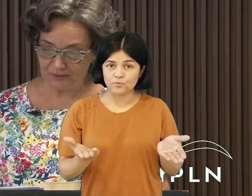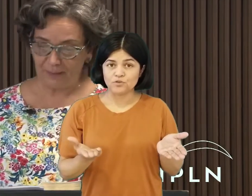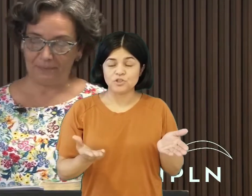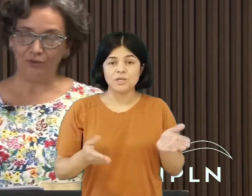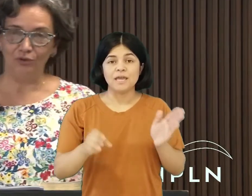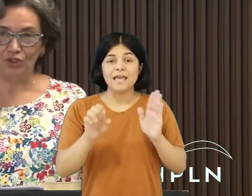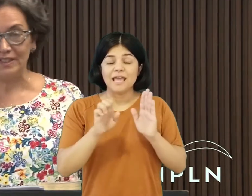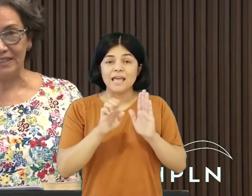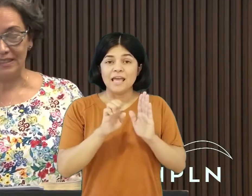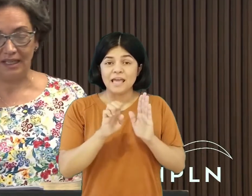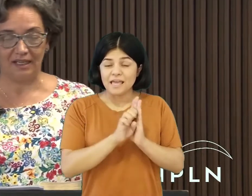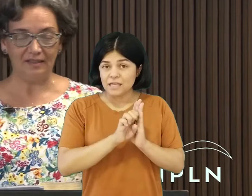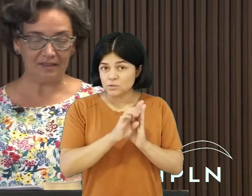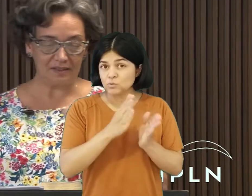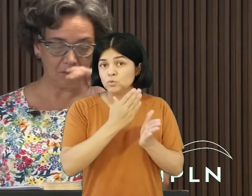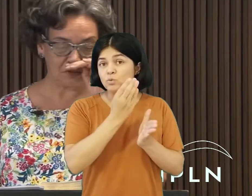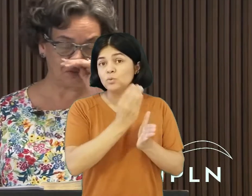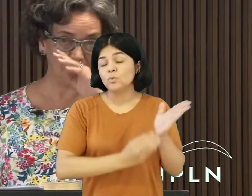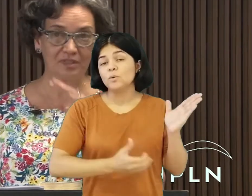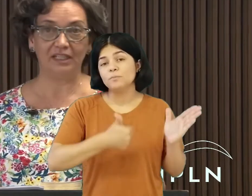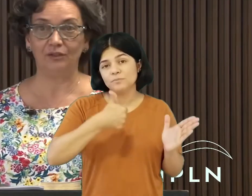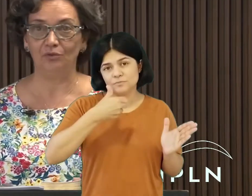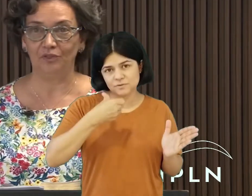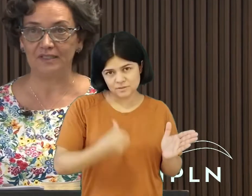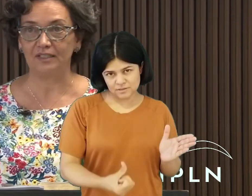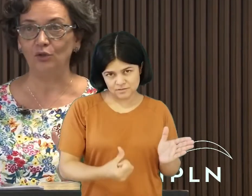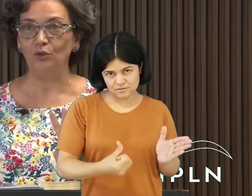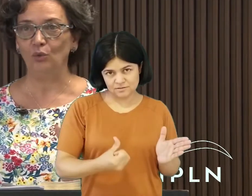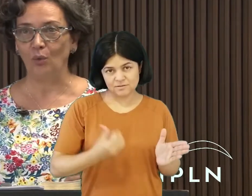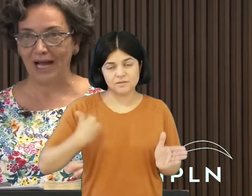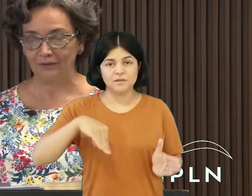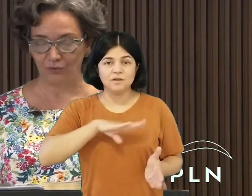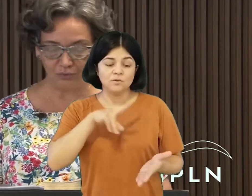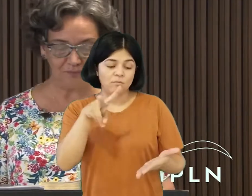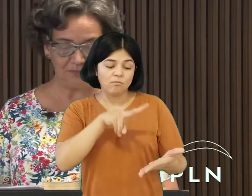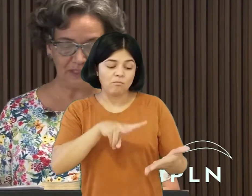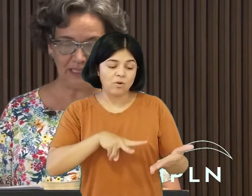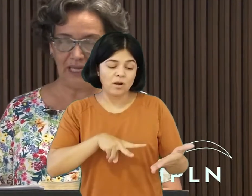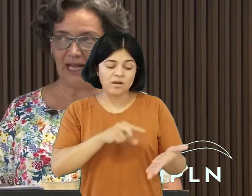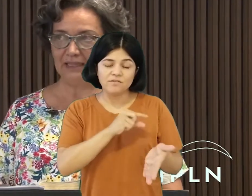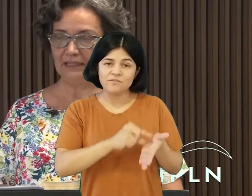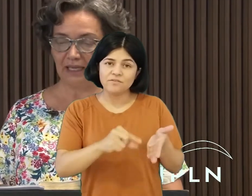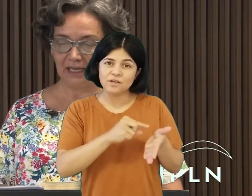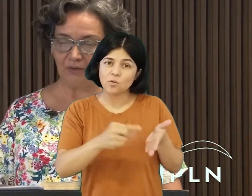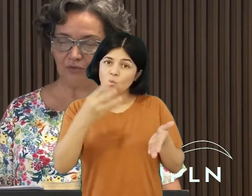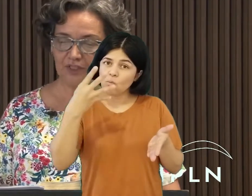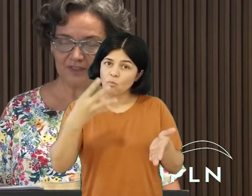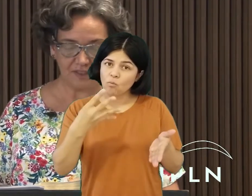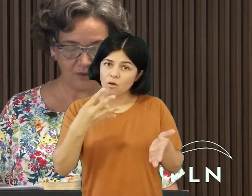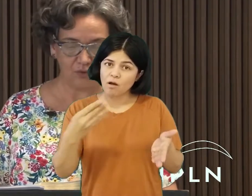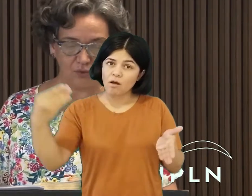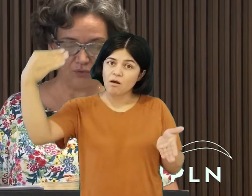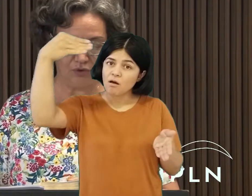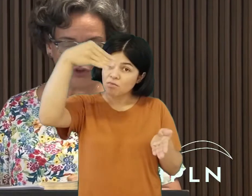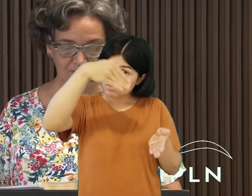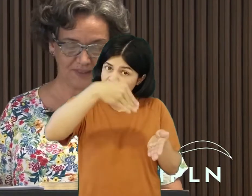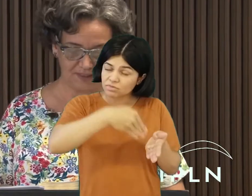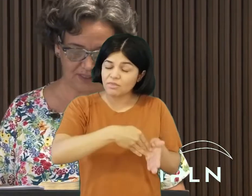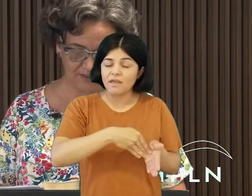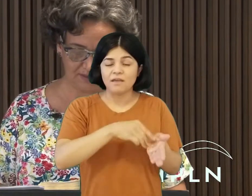Êxodo, capítulo 16, nós vamos ler do versículo 4 até o